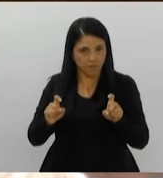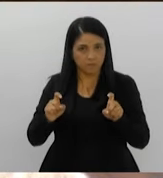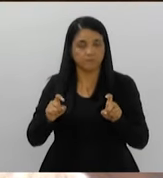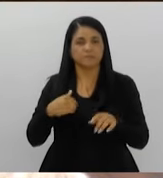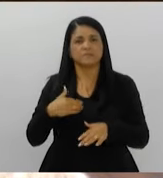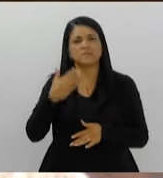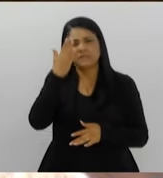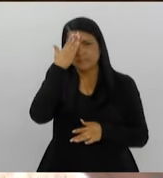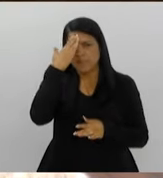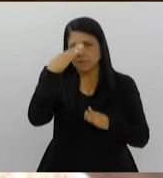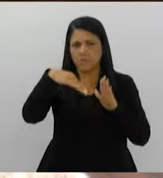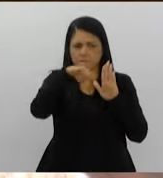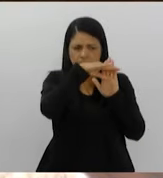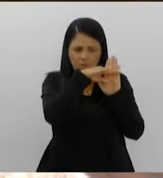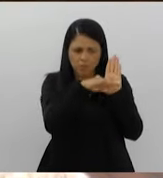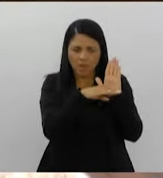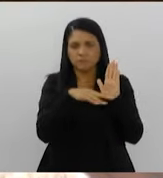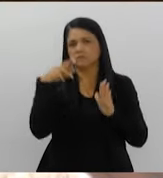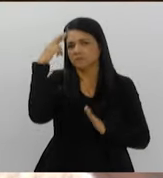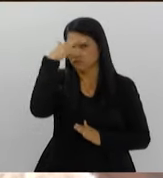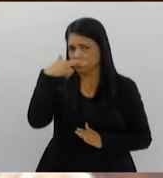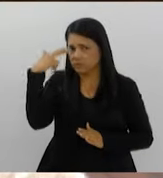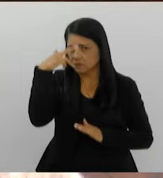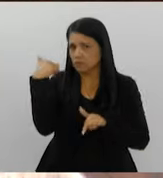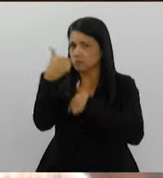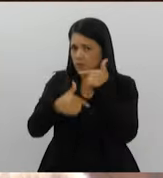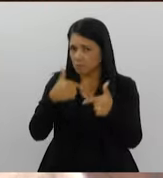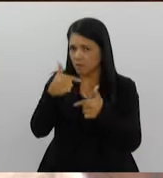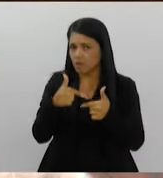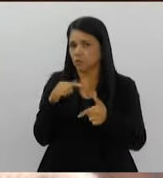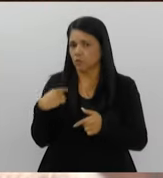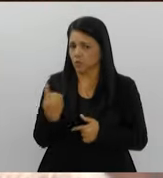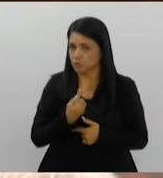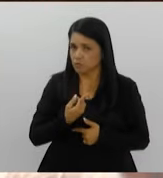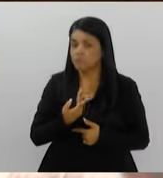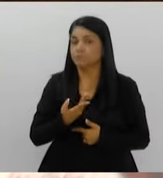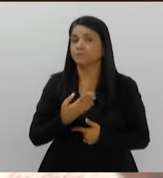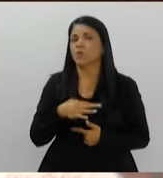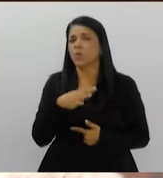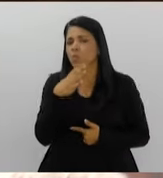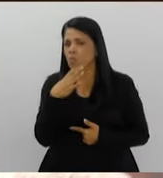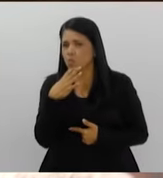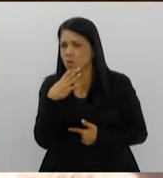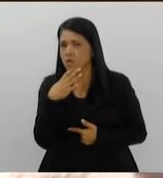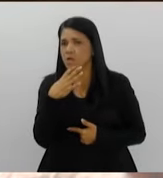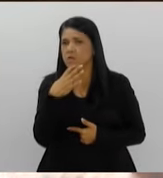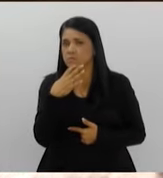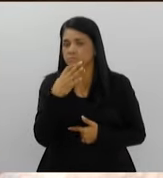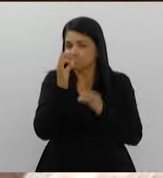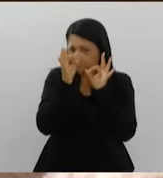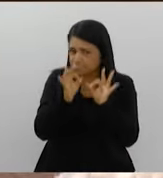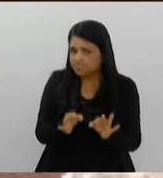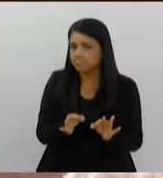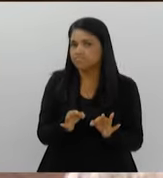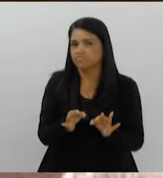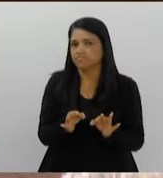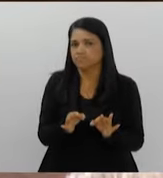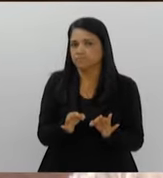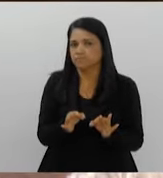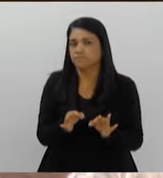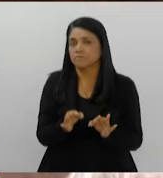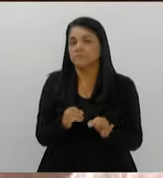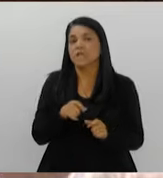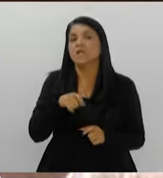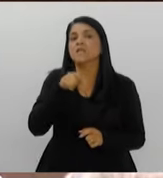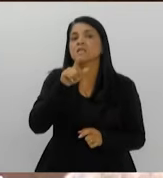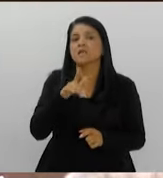sempre foi pautado nas fiscalizações. E só conhece, de fato, quem pisa